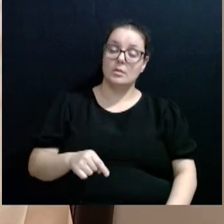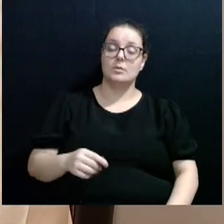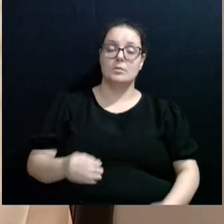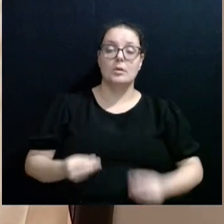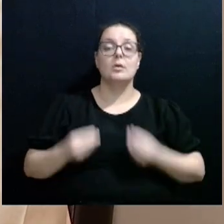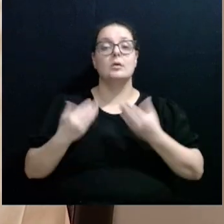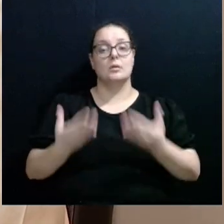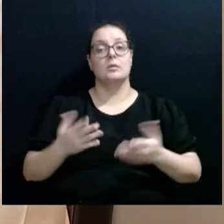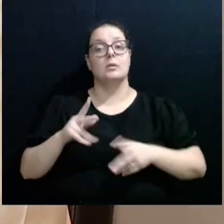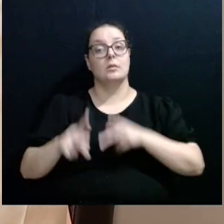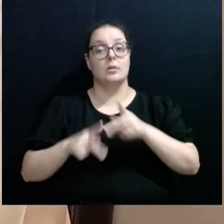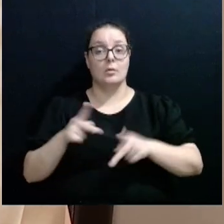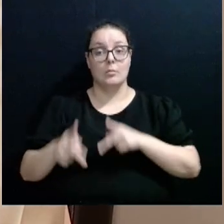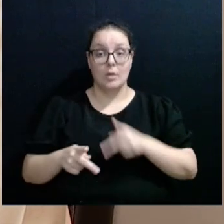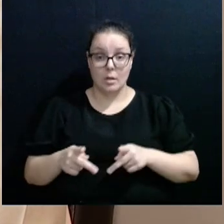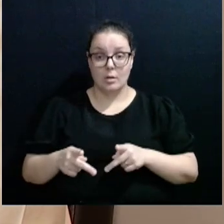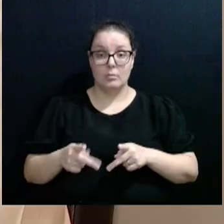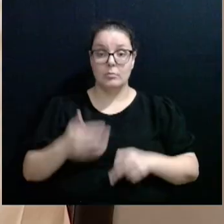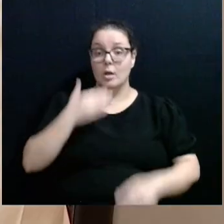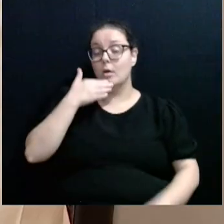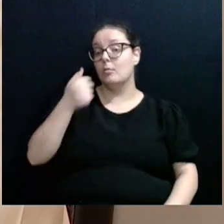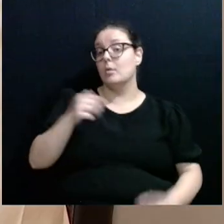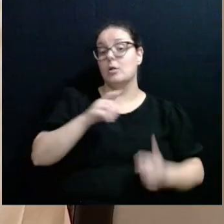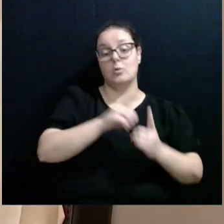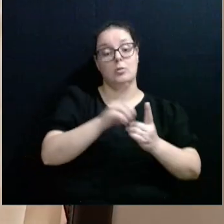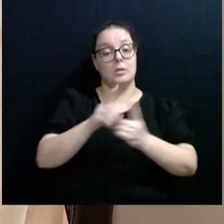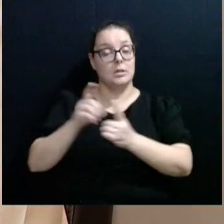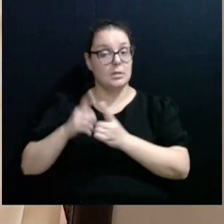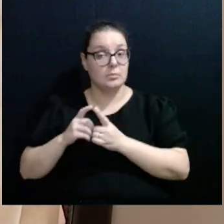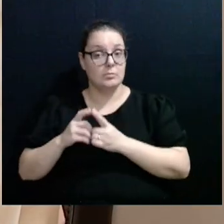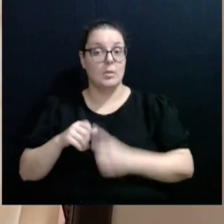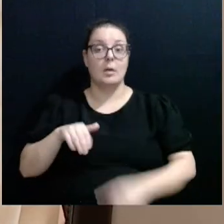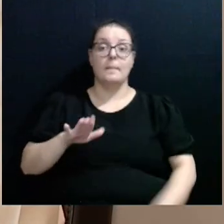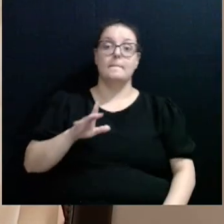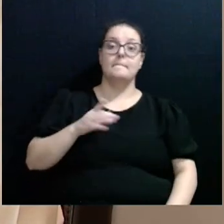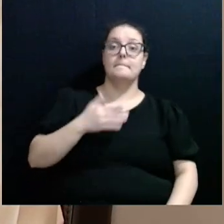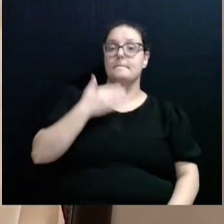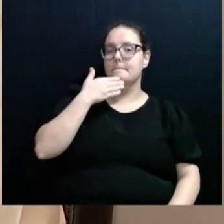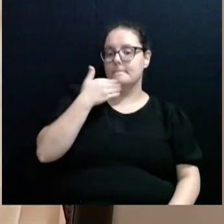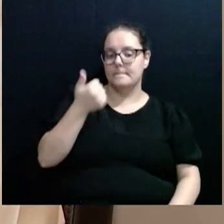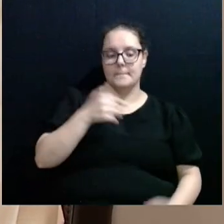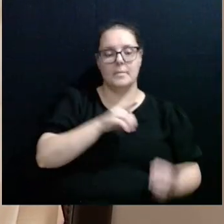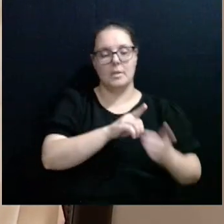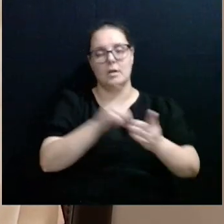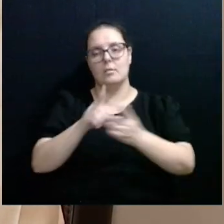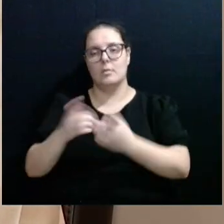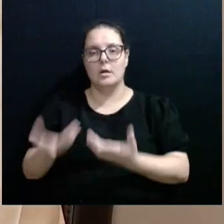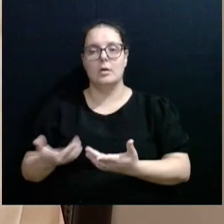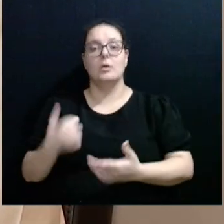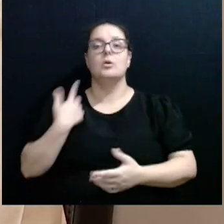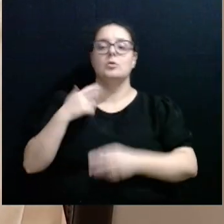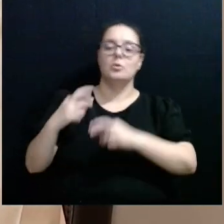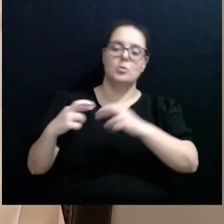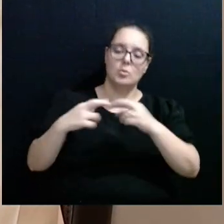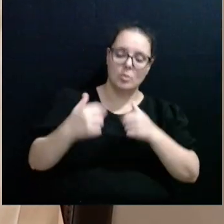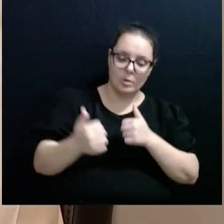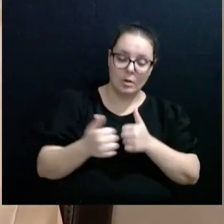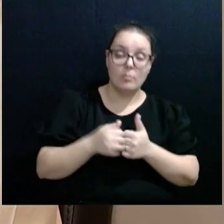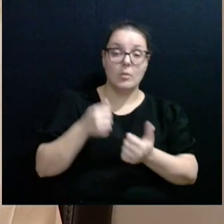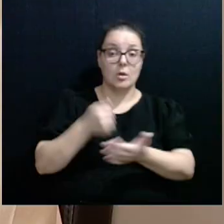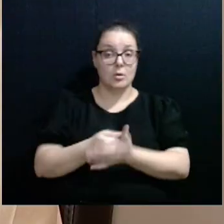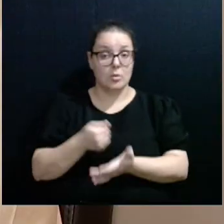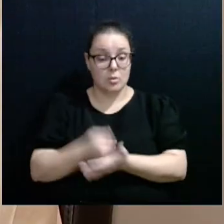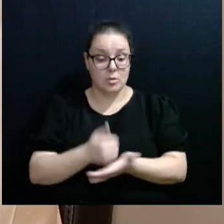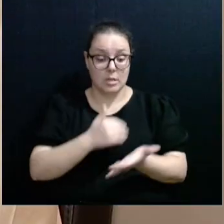população um melhor atendimento, mais atendimento. Nós vamos estar fiscalizando de perto, cobrando as secretarias em que nós